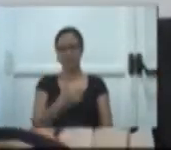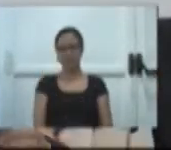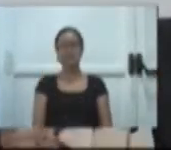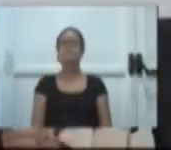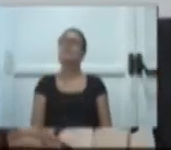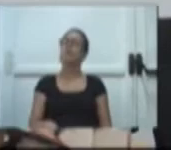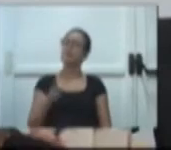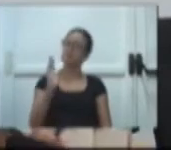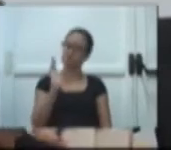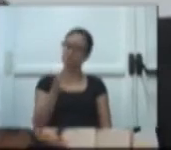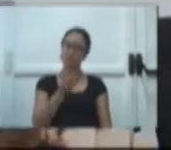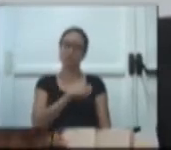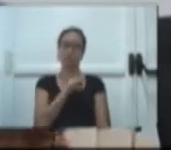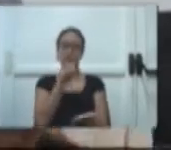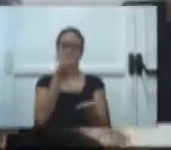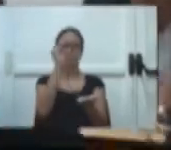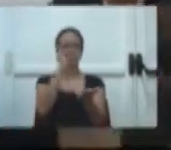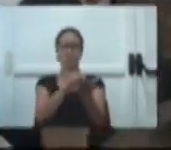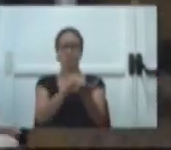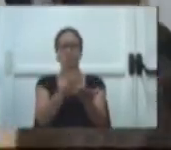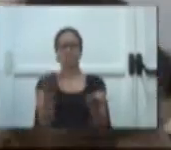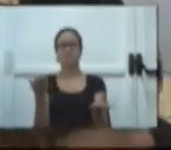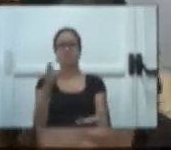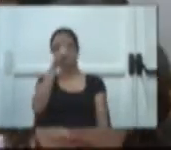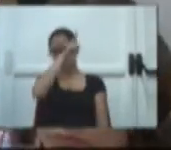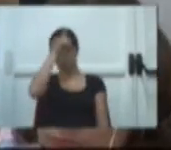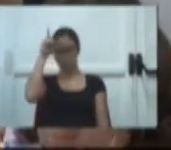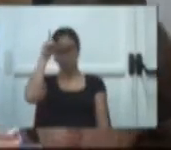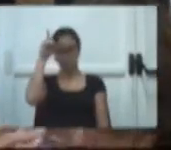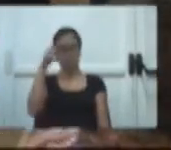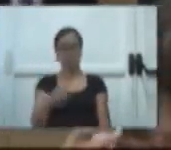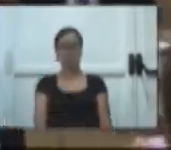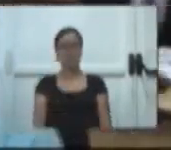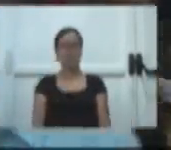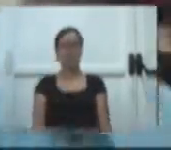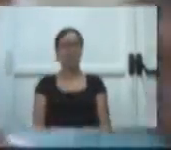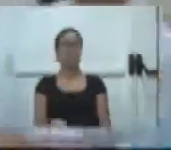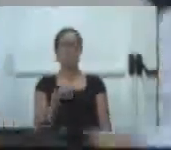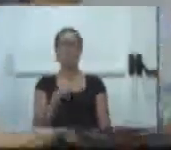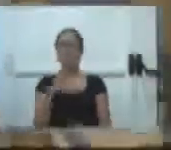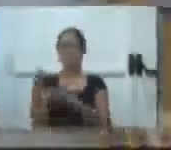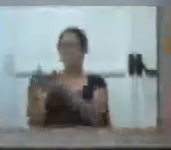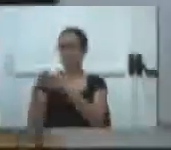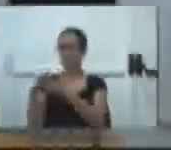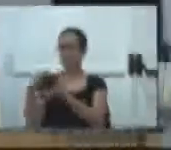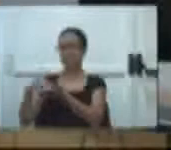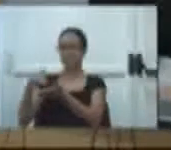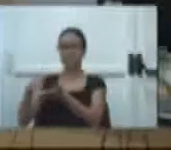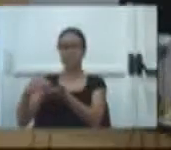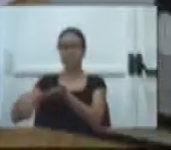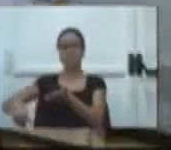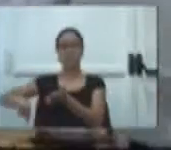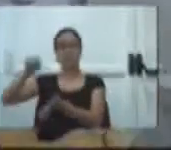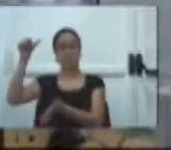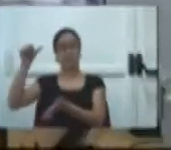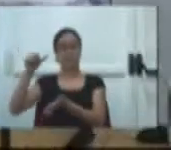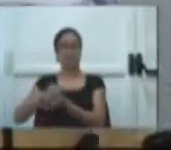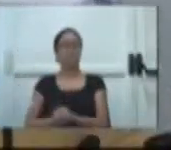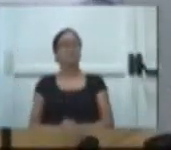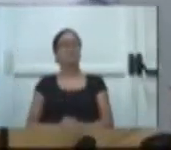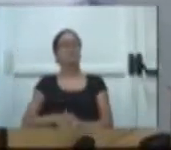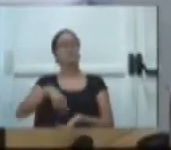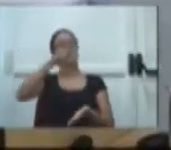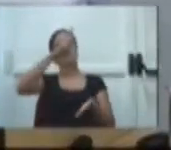Confirmada a presença do vereador Luizinho da Casa Quil. Esta presidência solicita ao primeiro secretário da mesa diretora